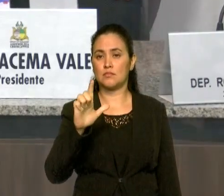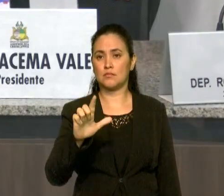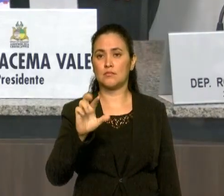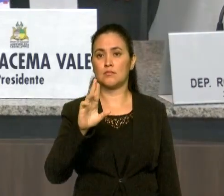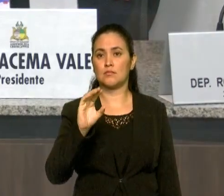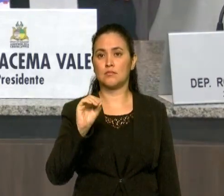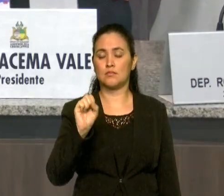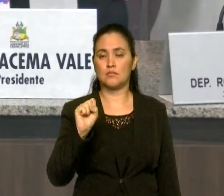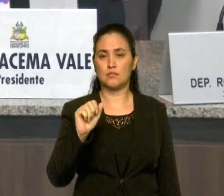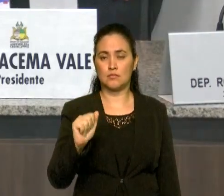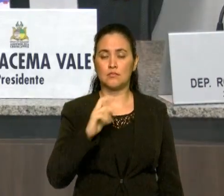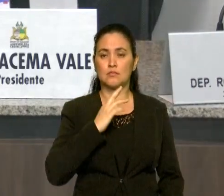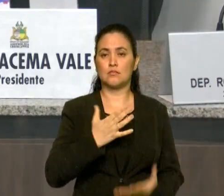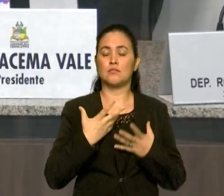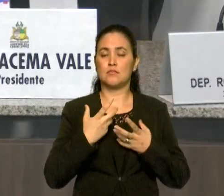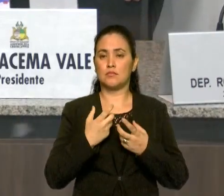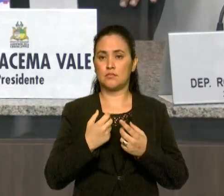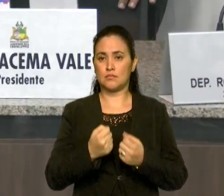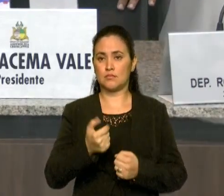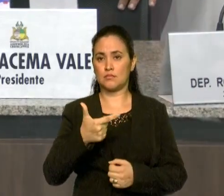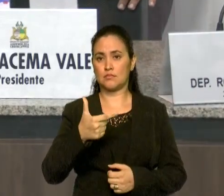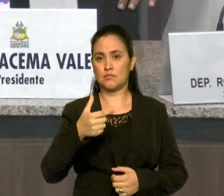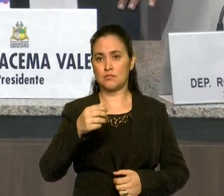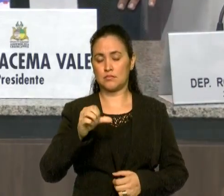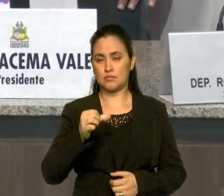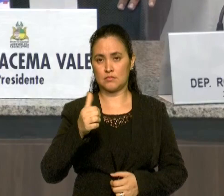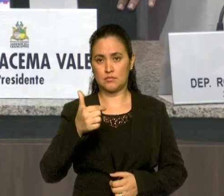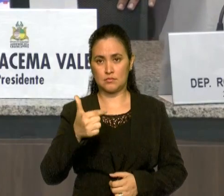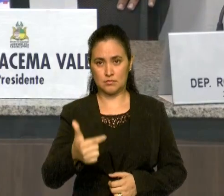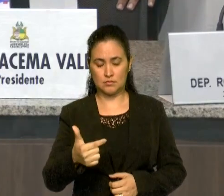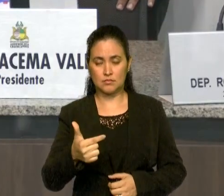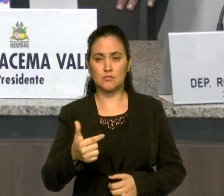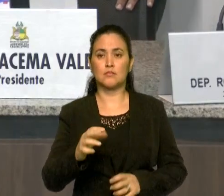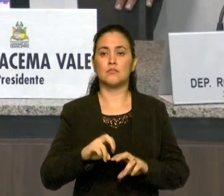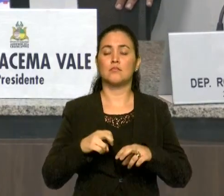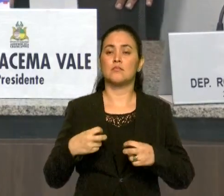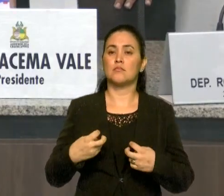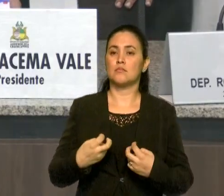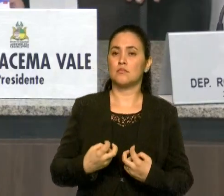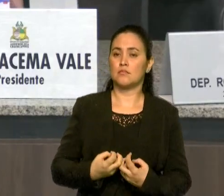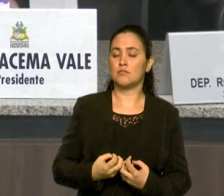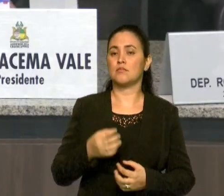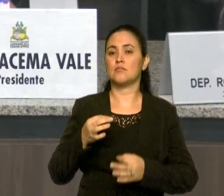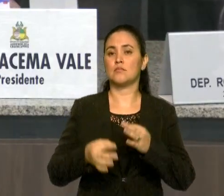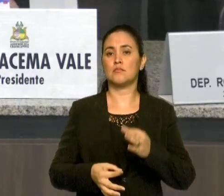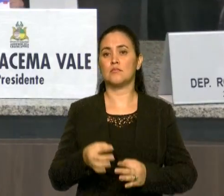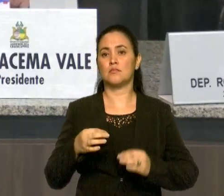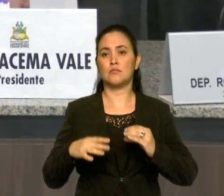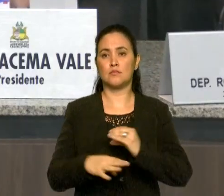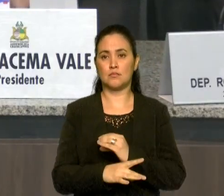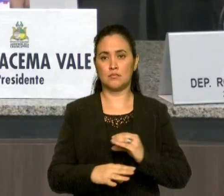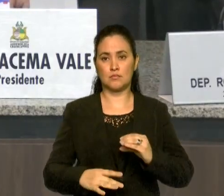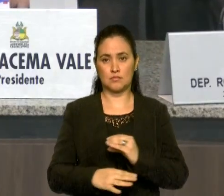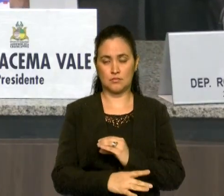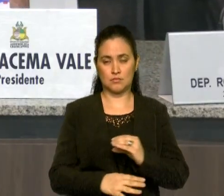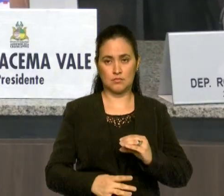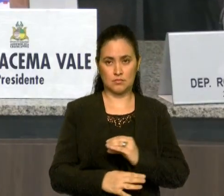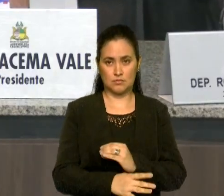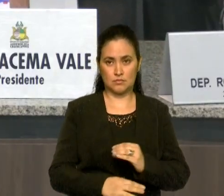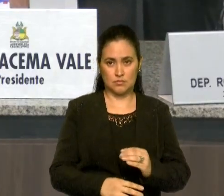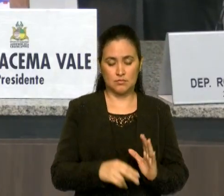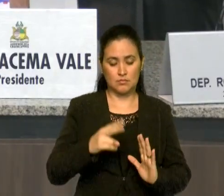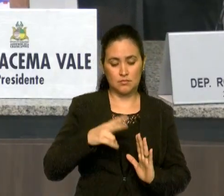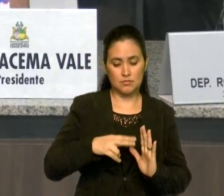292 de 2023, emitido pela Comissão de Constituição, Justiça e Cidadania, da relatoria